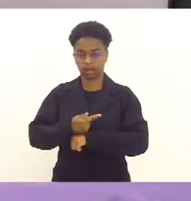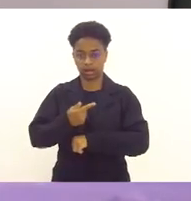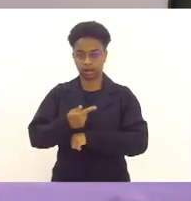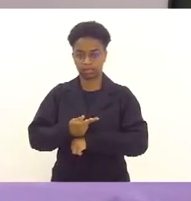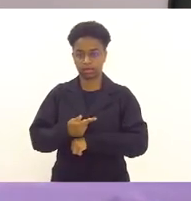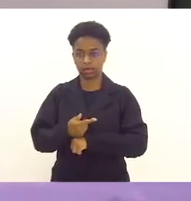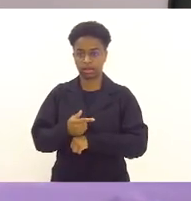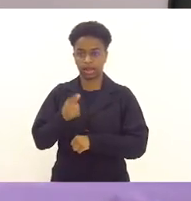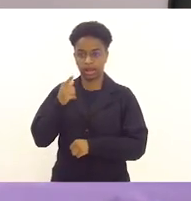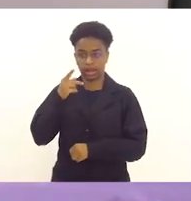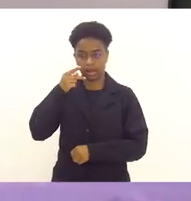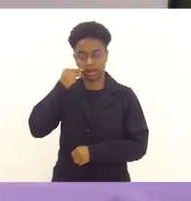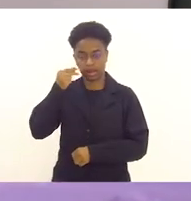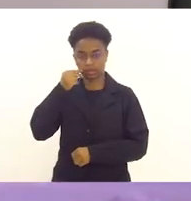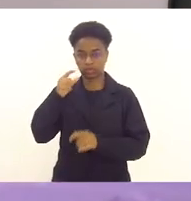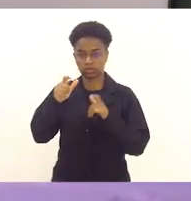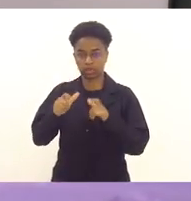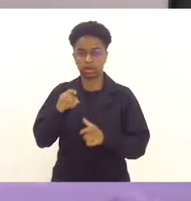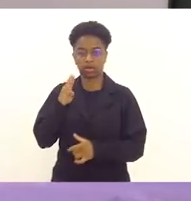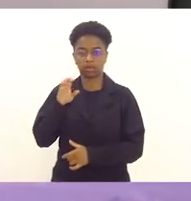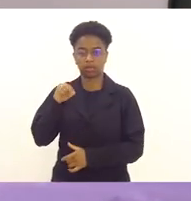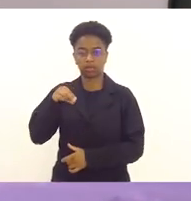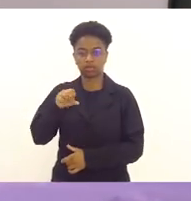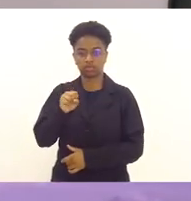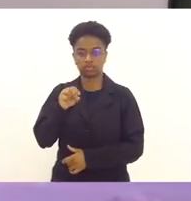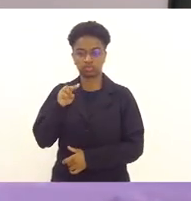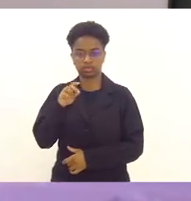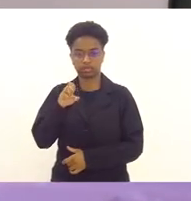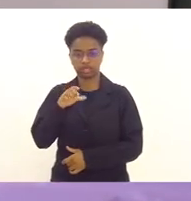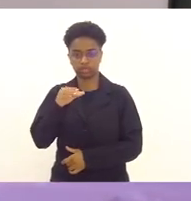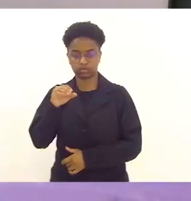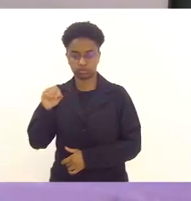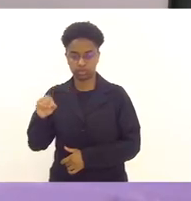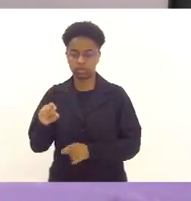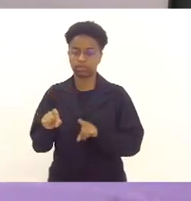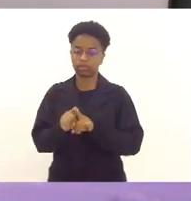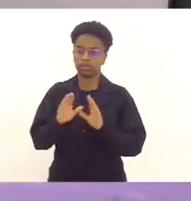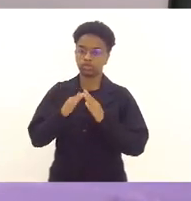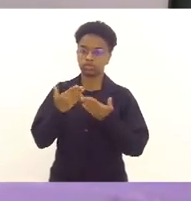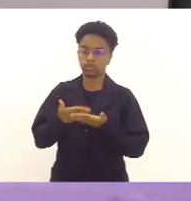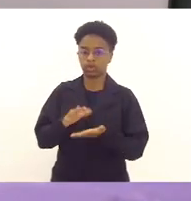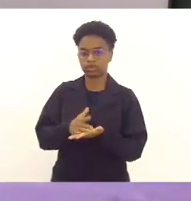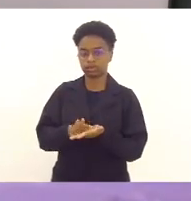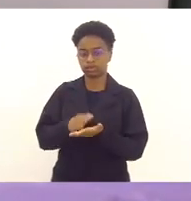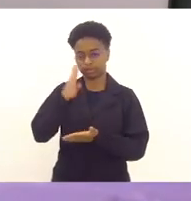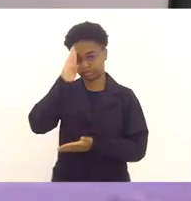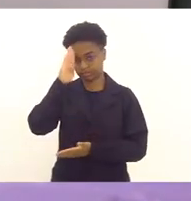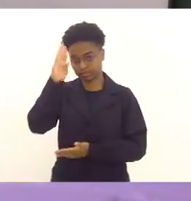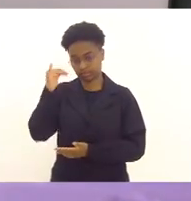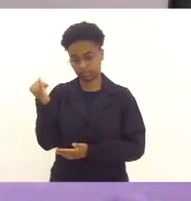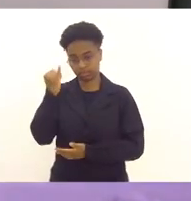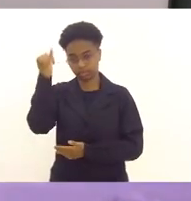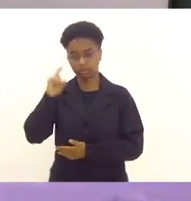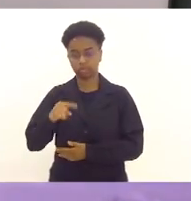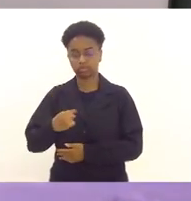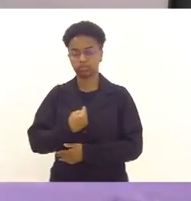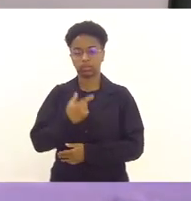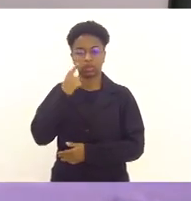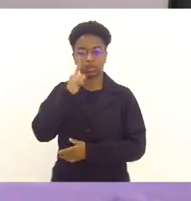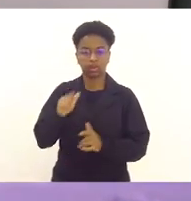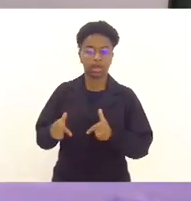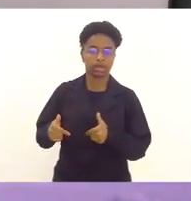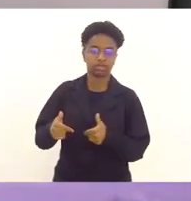gato de Bonsucesso Muito obrigado as escolas de samba também nesse sentido é fundamental para que a gente possa atuar